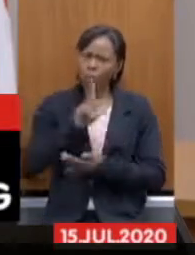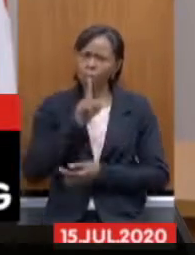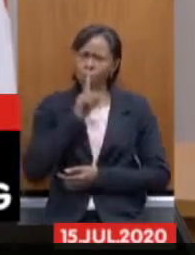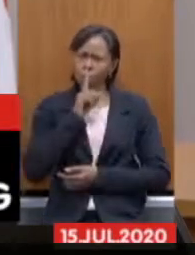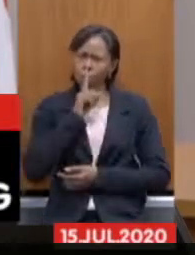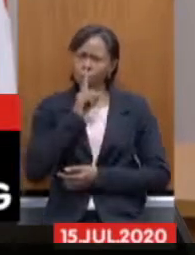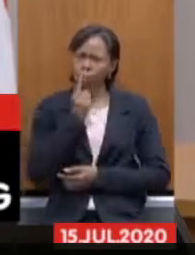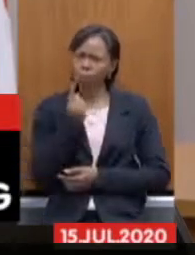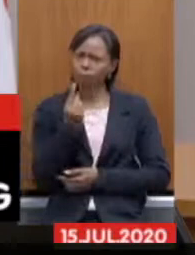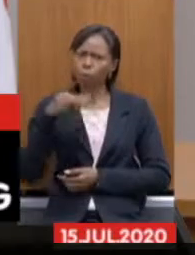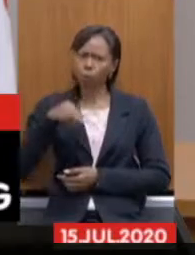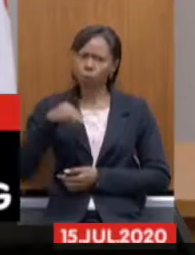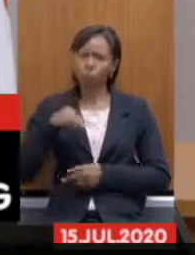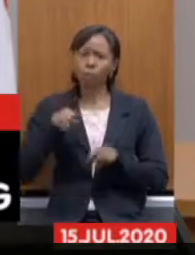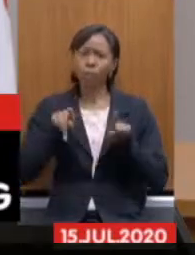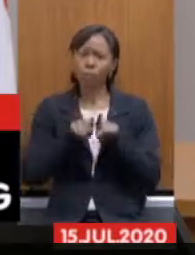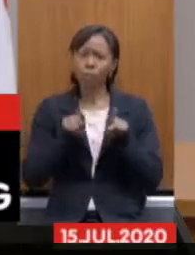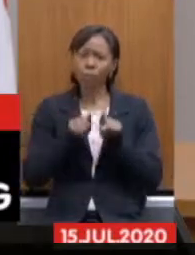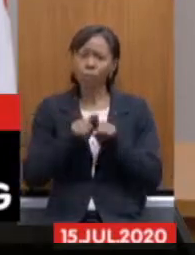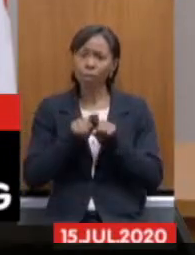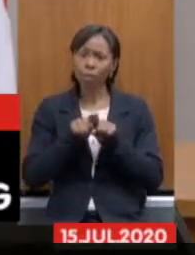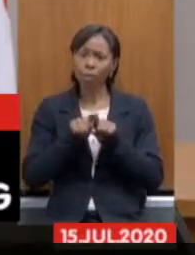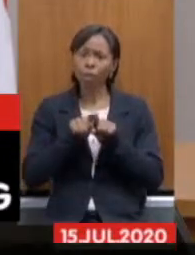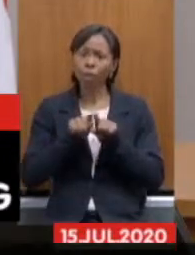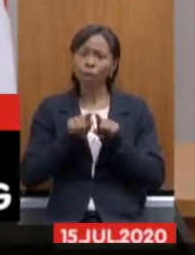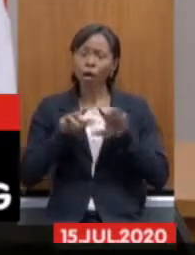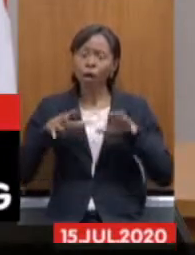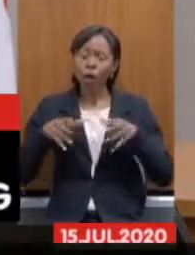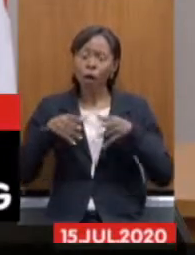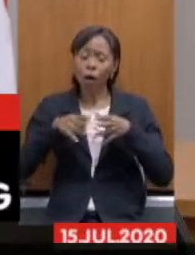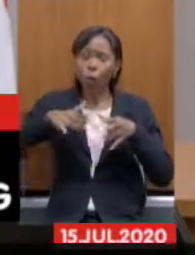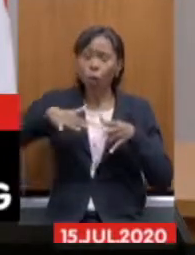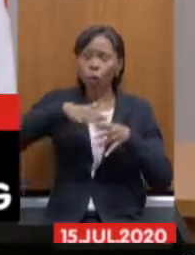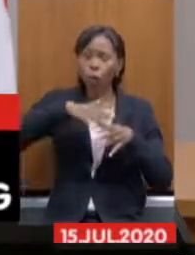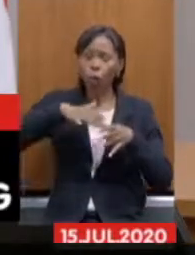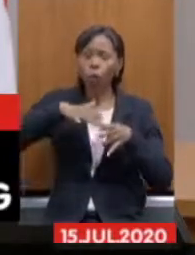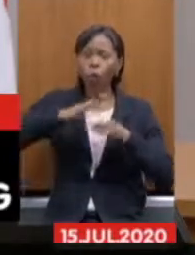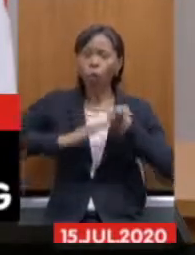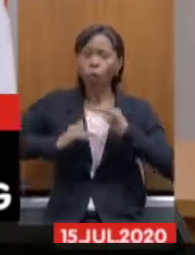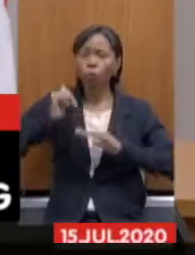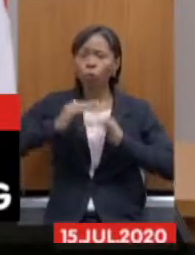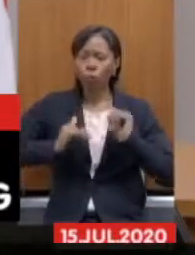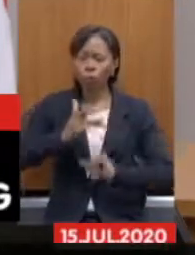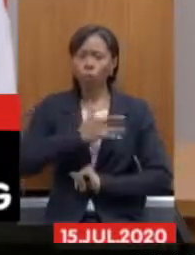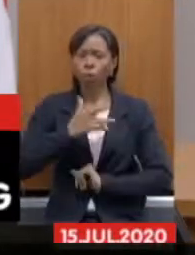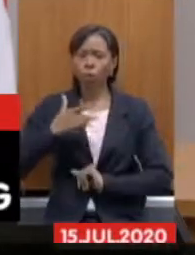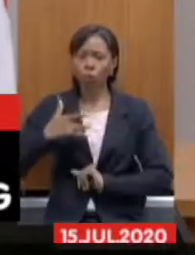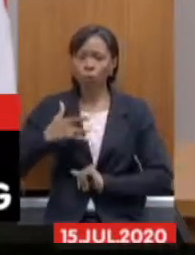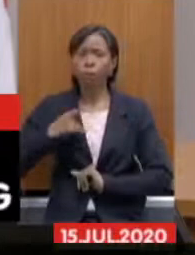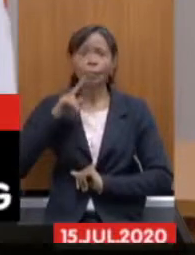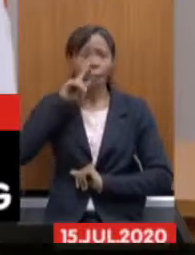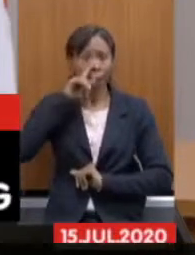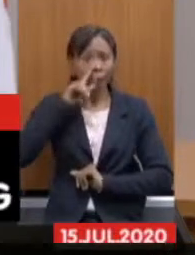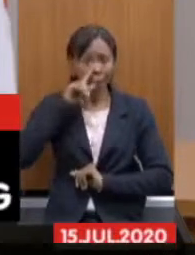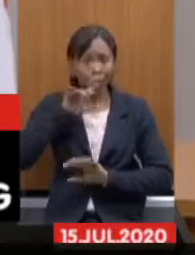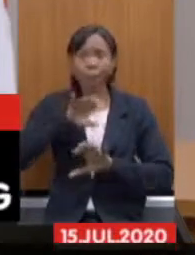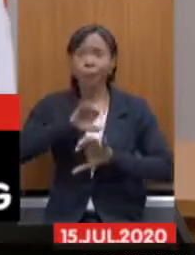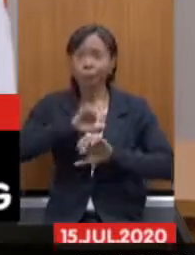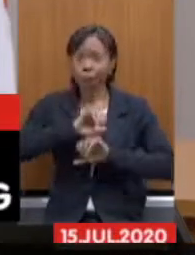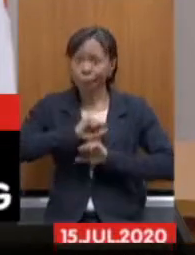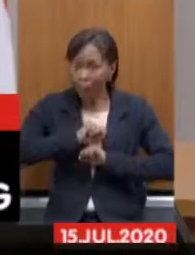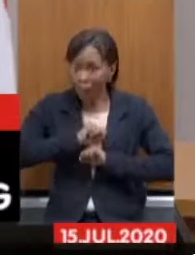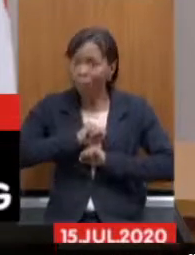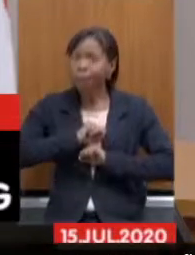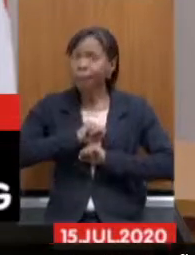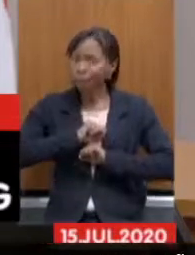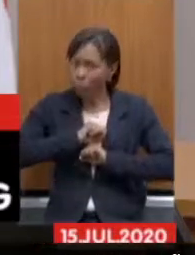para os profissionais de saúde que mesmo corre risco de contagem repito